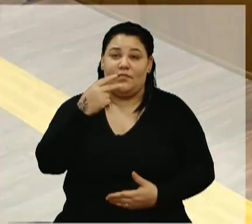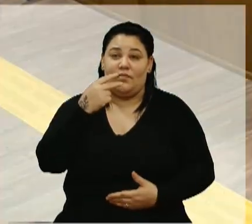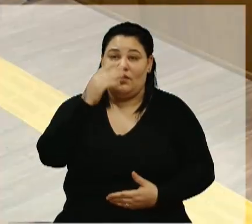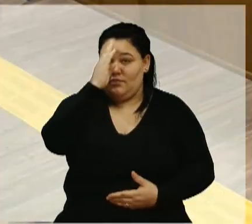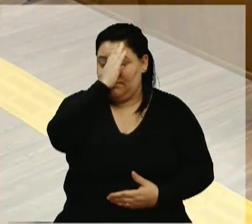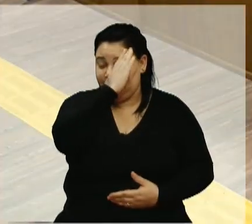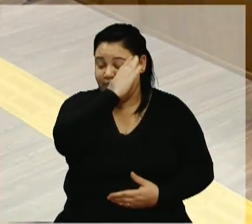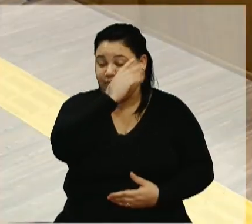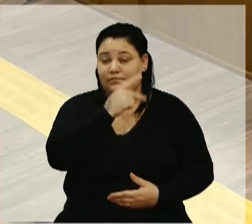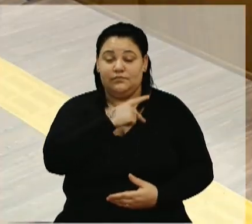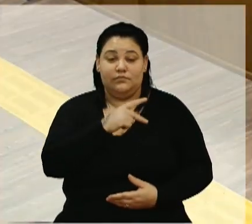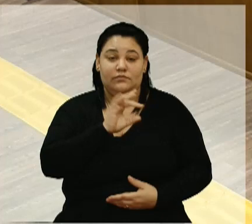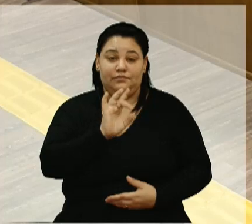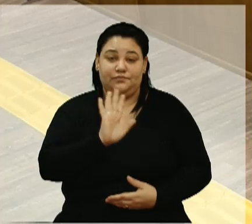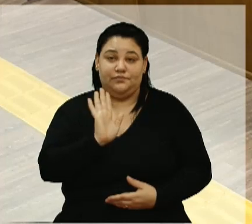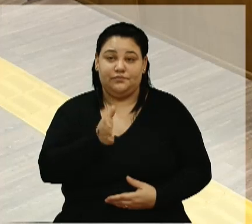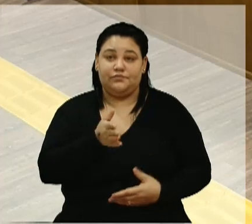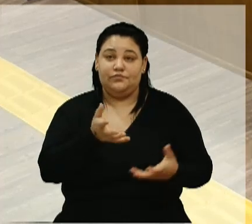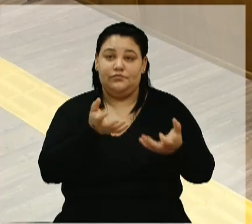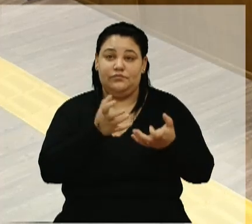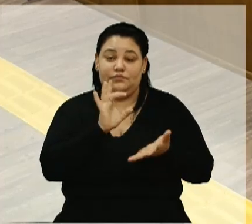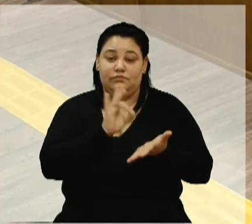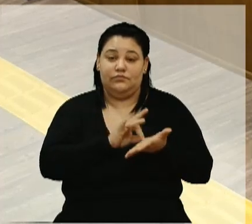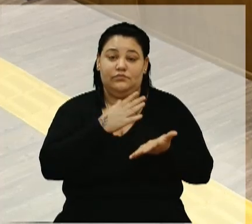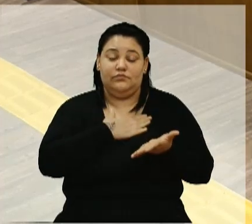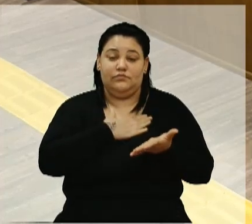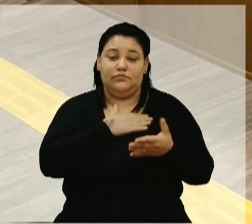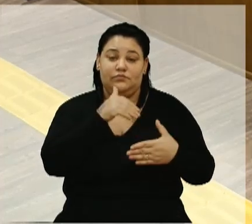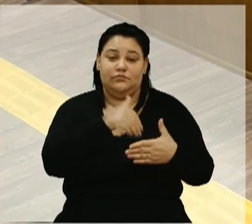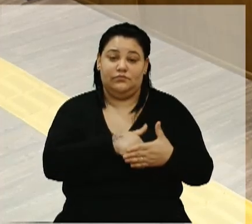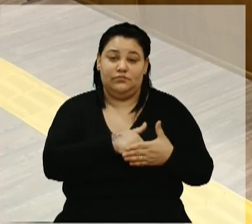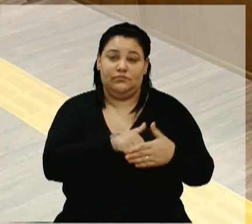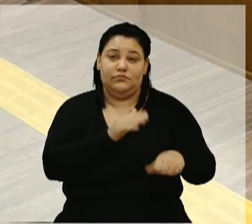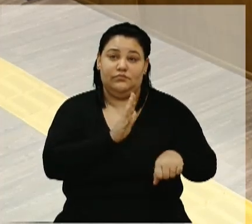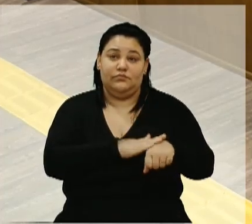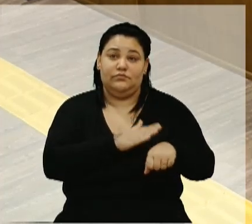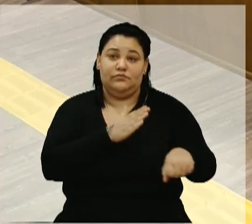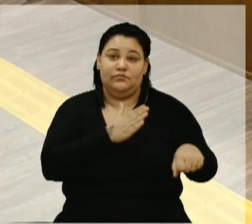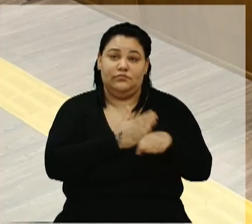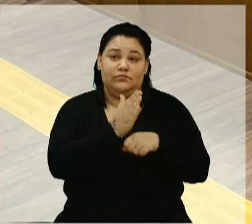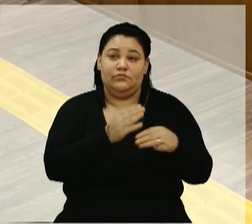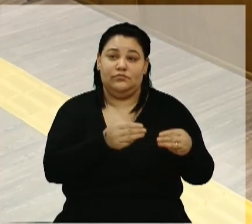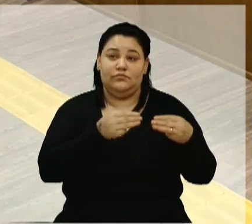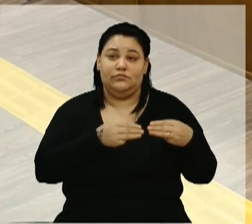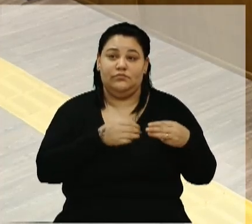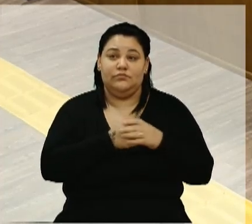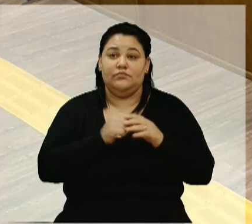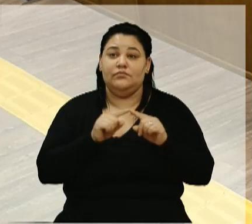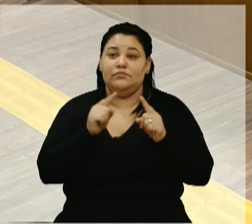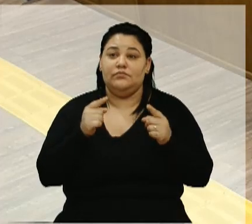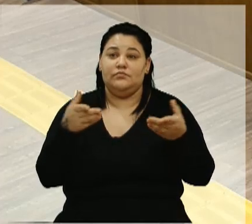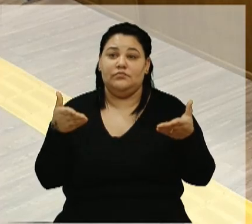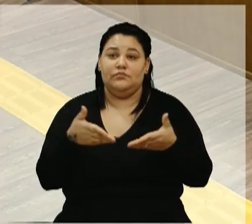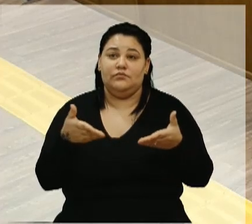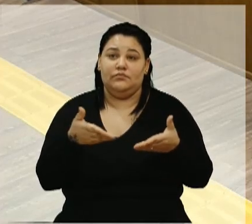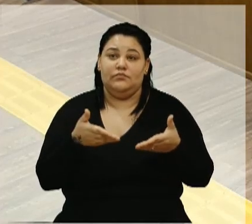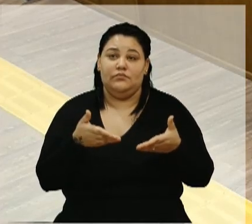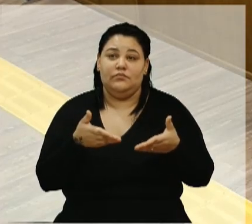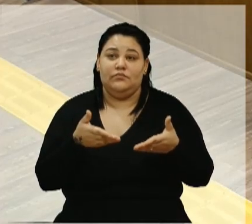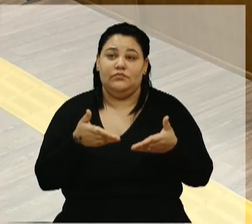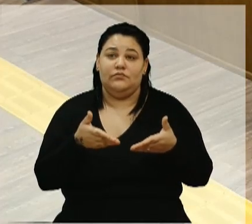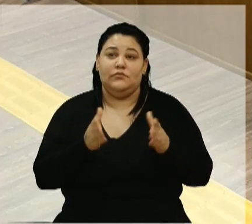Senhora presidente, já quero deixar meu voto registrado no momento oportuno, eu votarei favorável à moção. Mas agora,